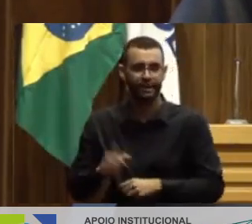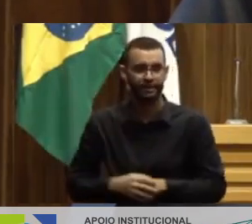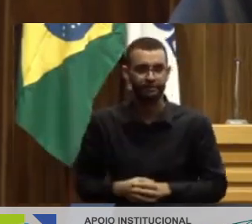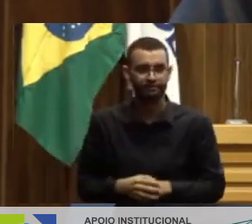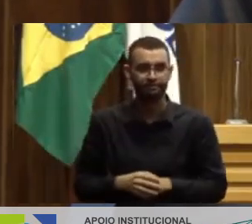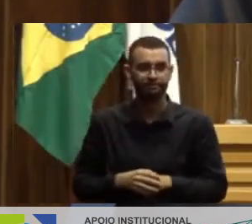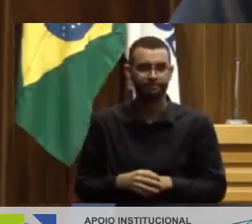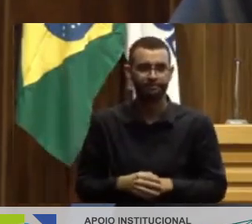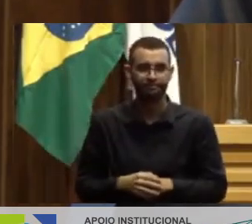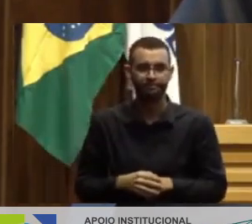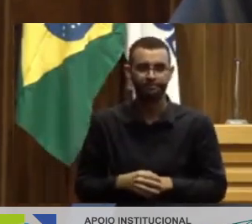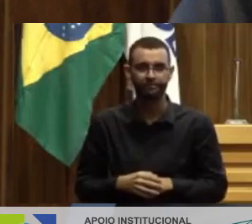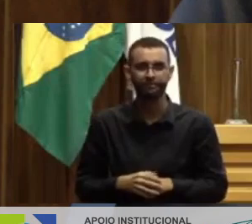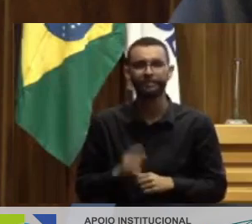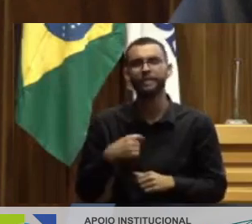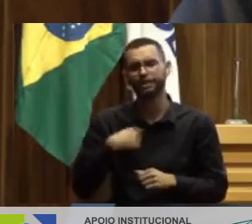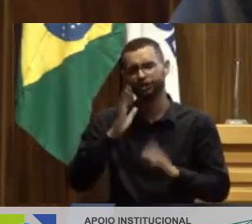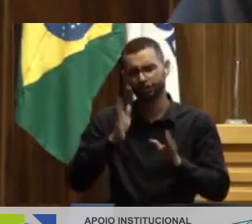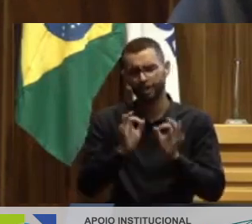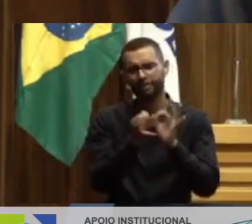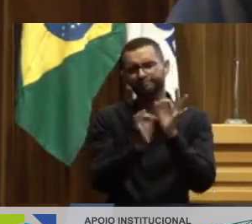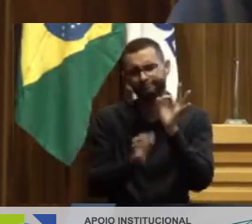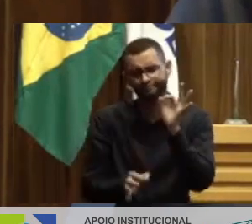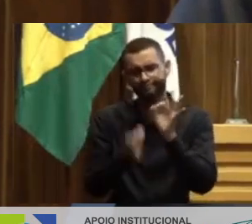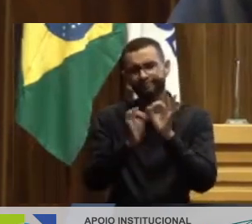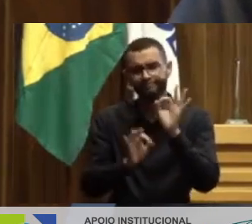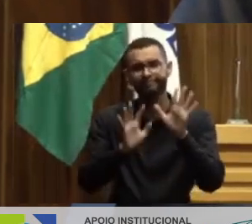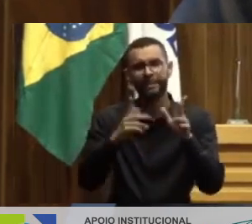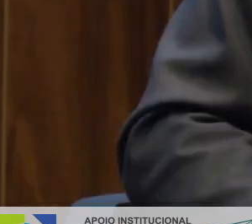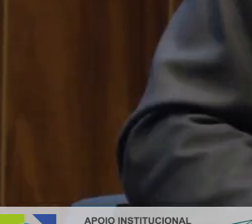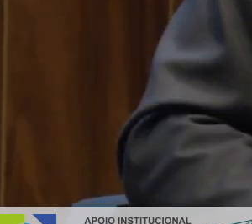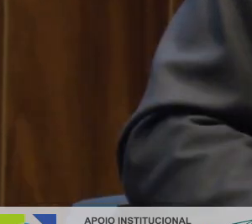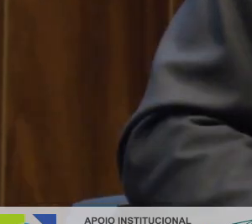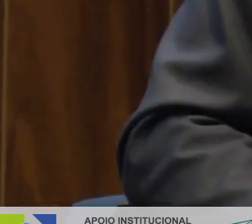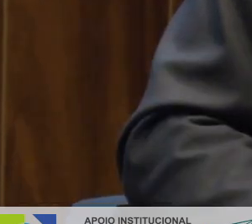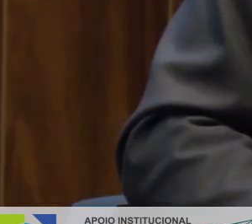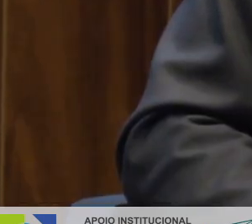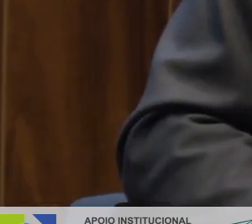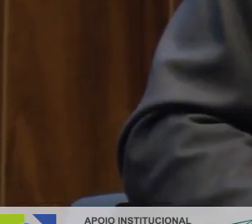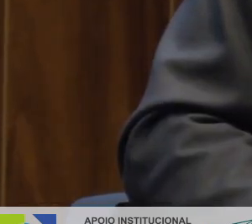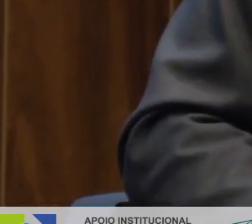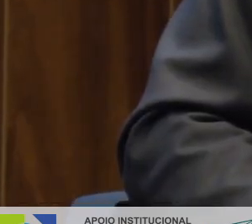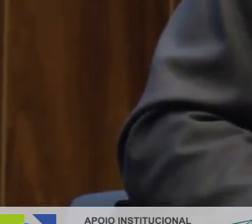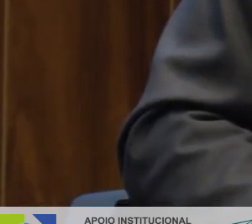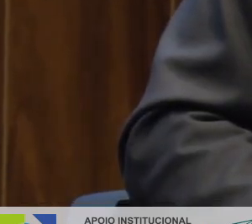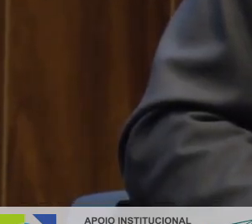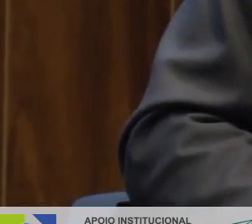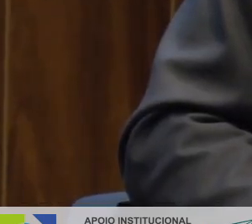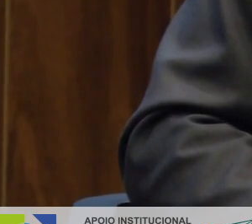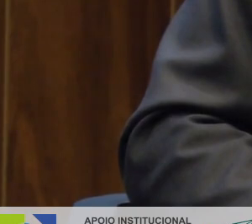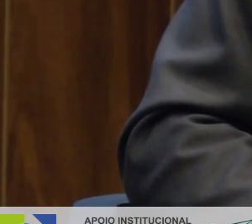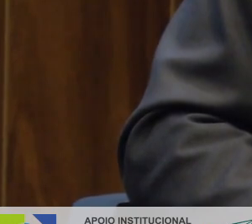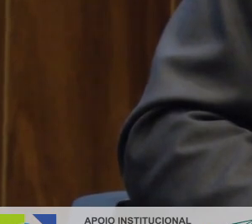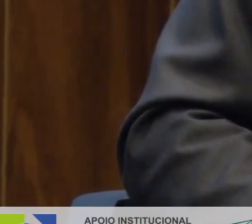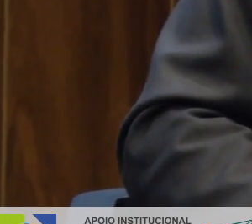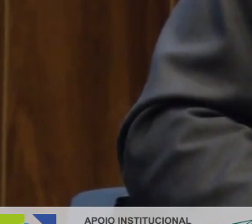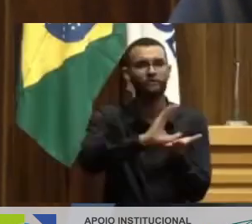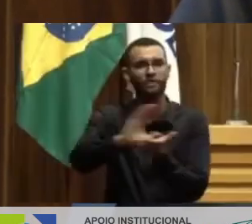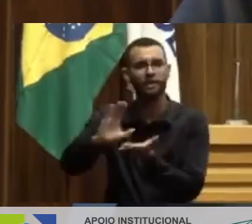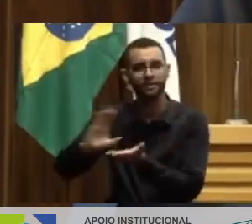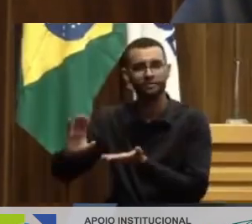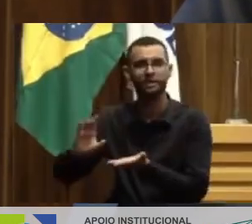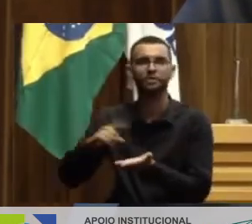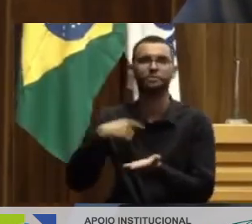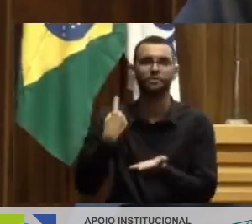quero, já falei muito, mas quero dizer que nós temos 4 grandes campos de financiamento para a nossa